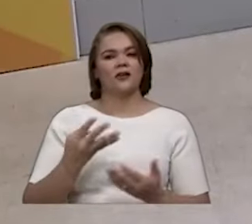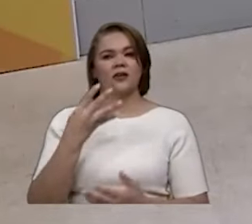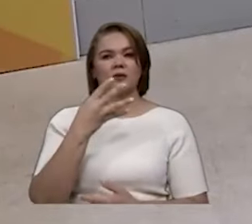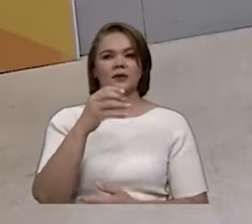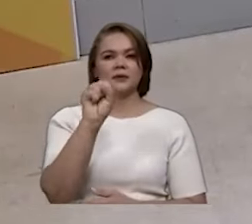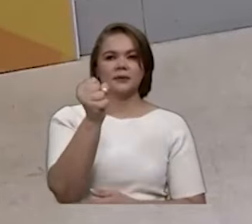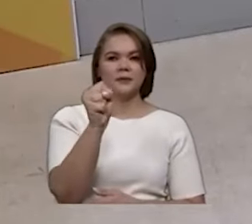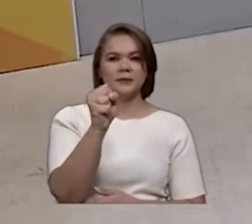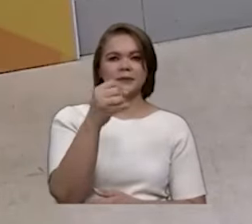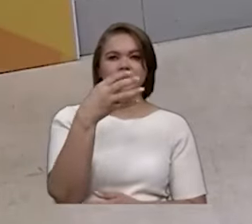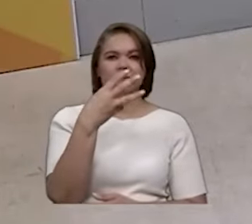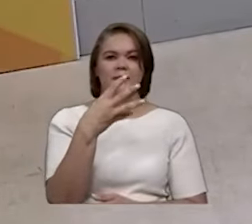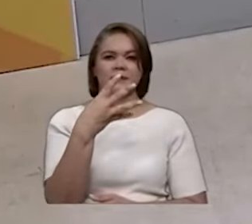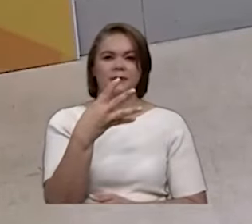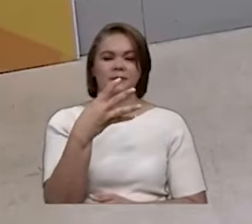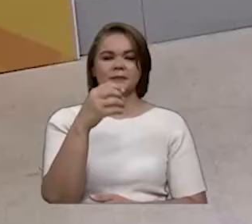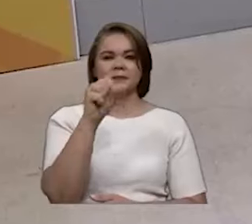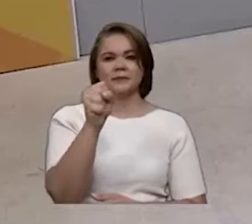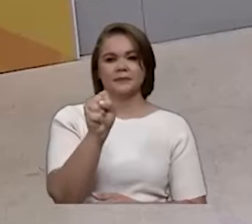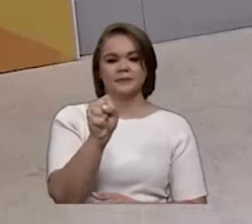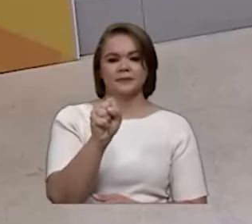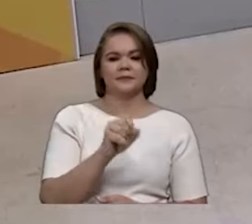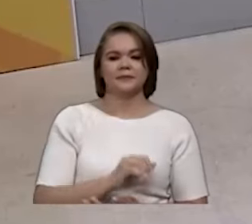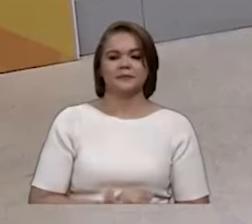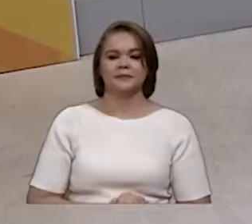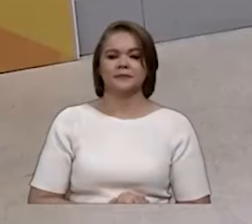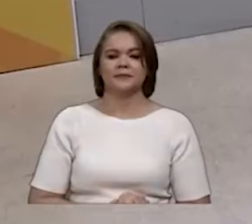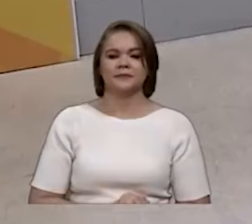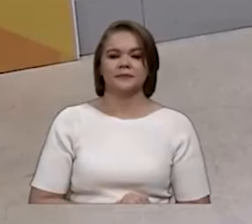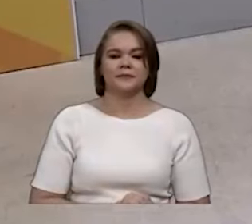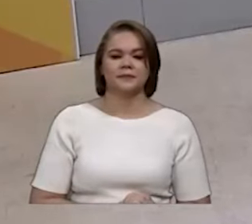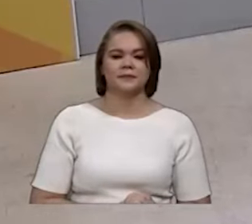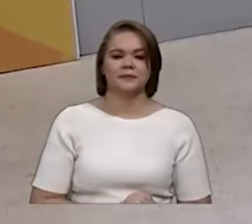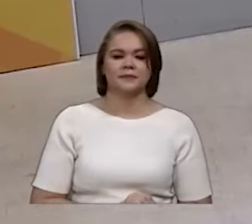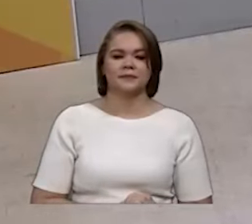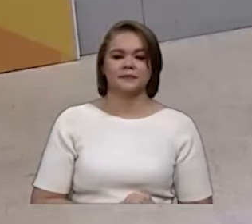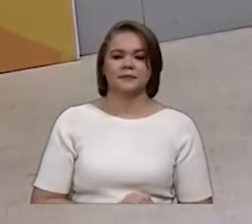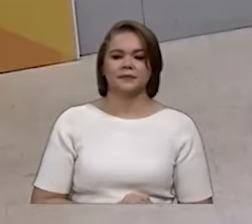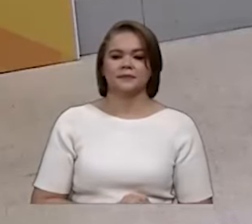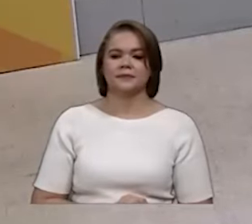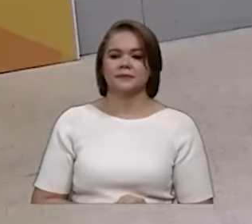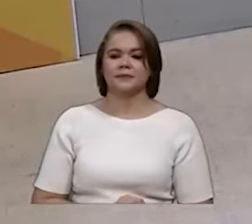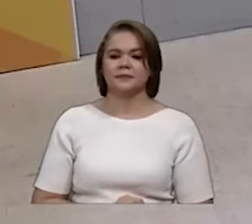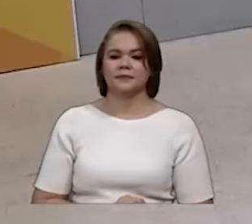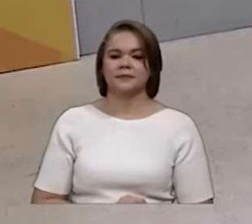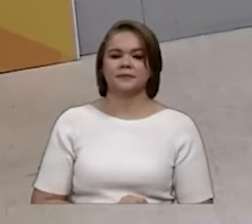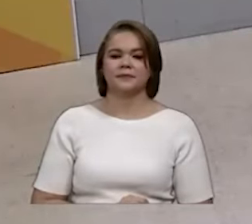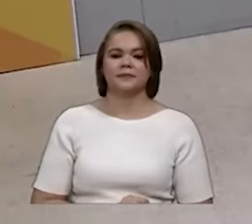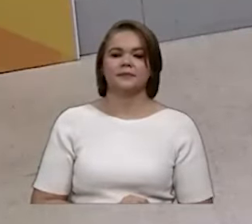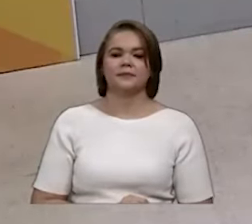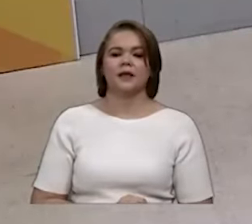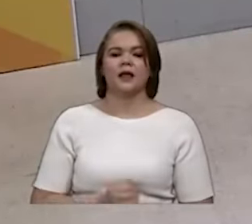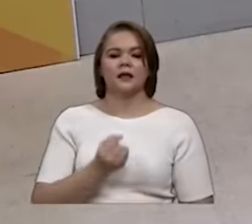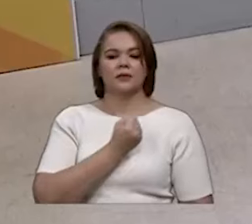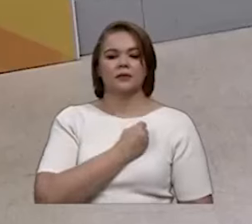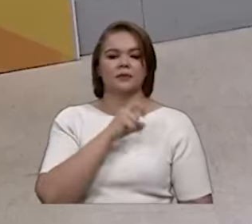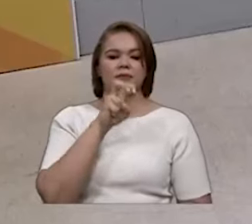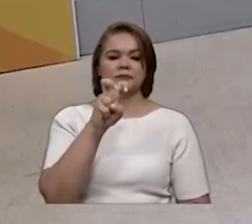número 48. 48. Vem comigo, marca aí. Número